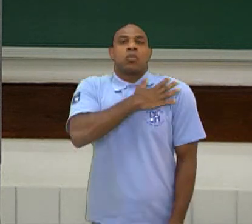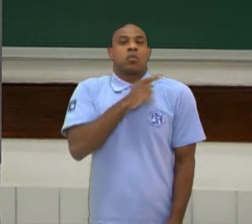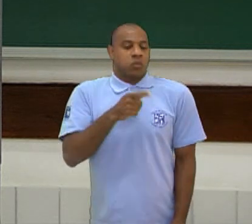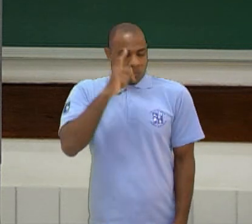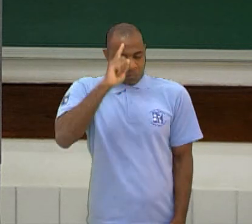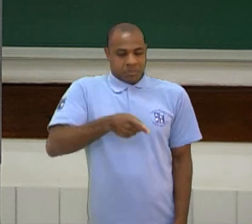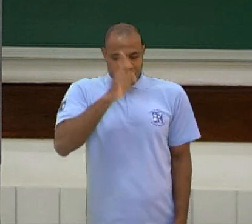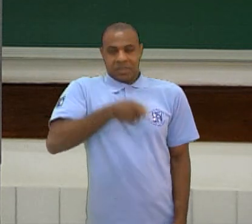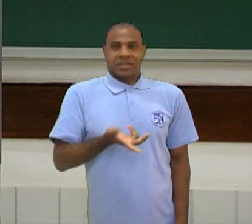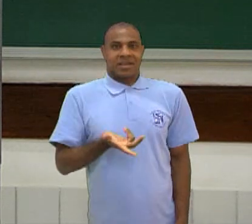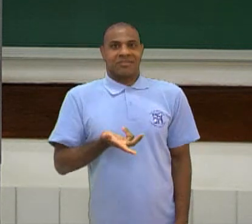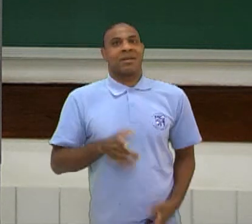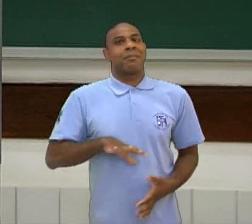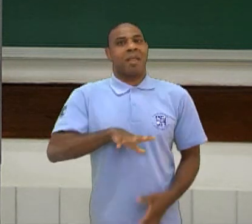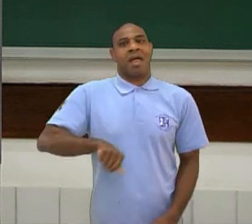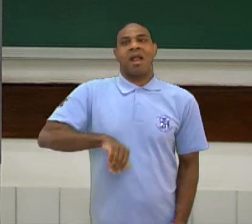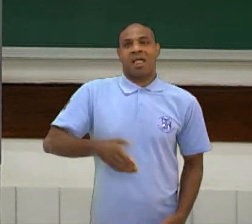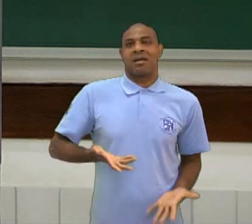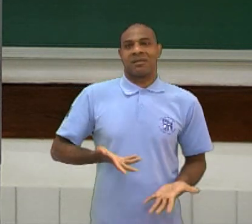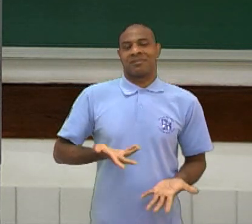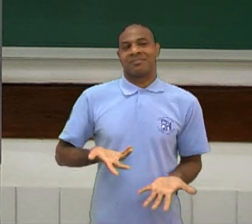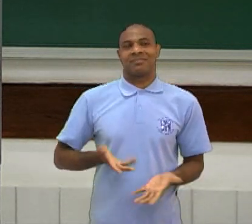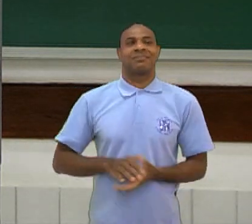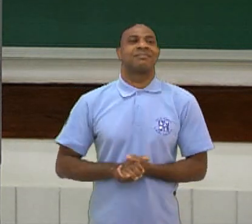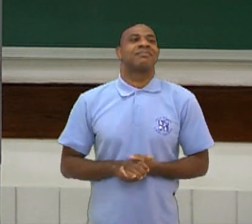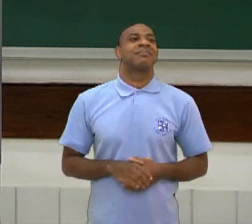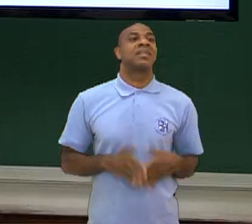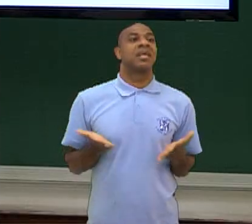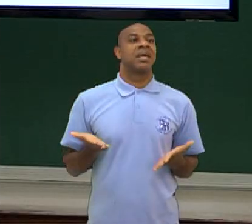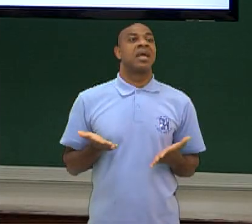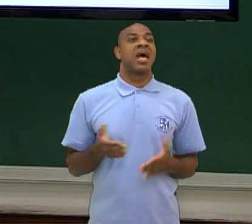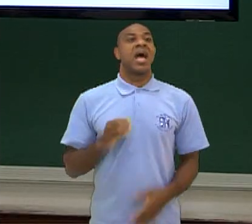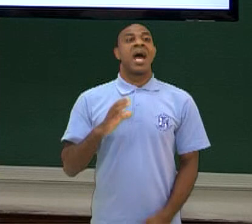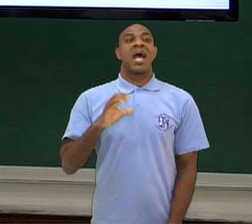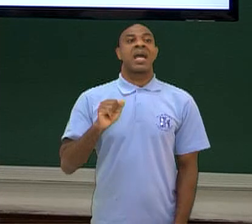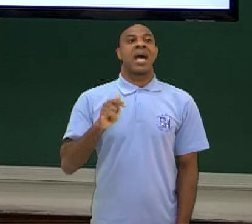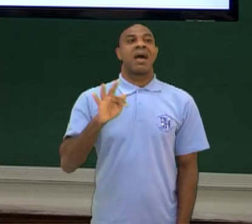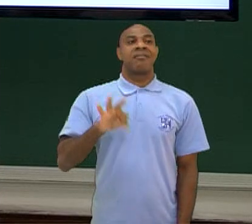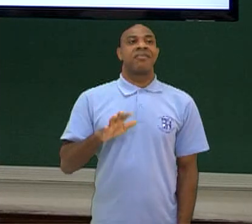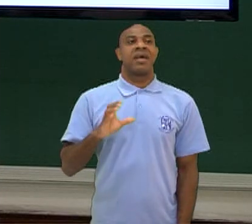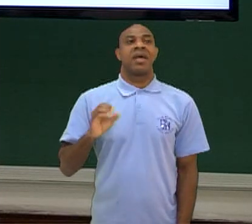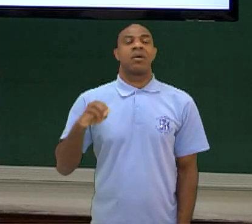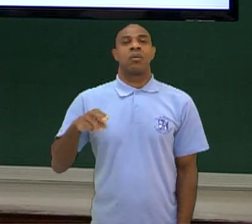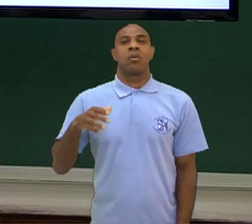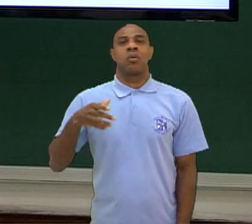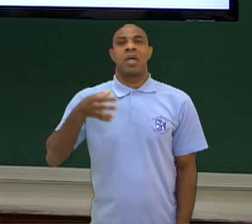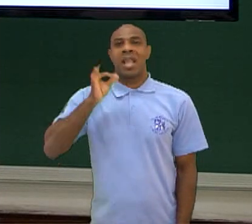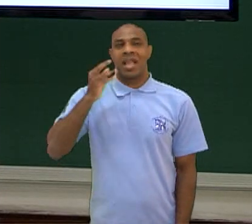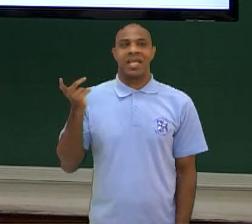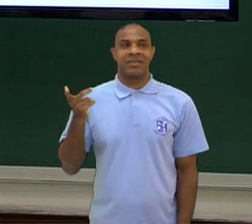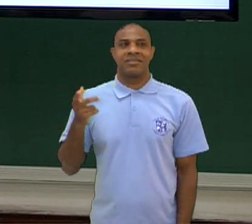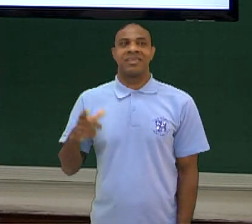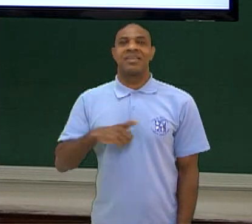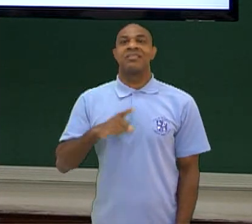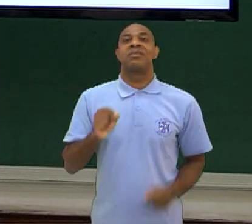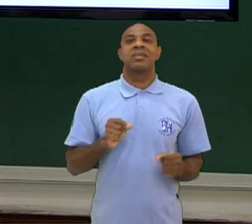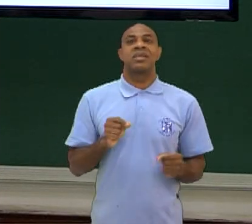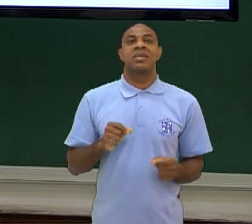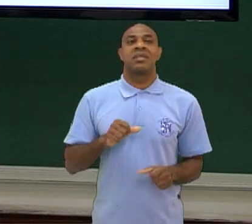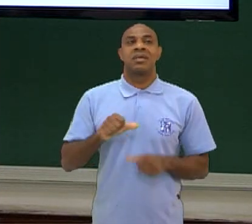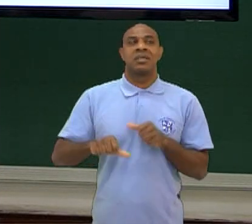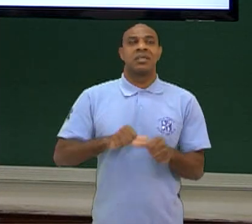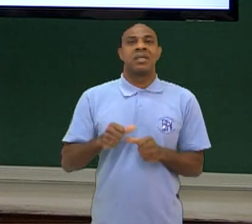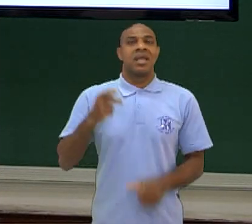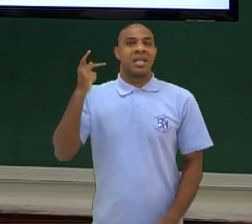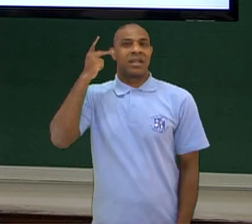também falsificando as eleições, se manterem no poder. Café com leite. Lembre-se que lá nas eleições havia um revezamento entre São